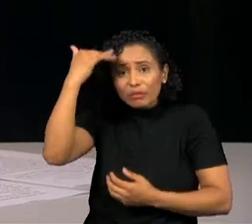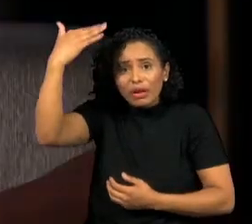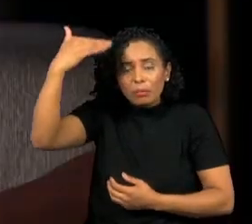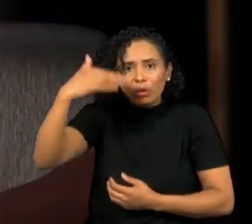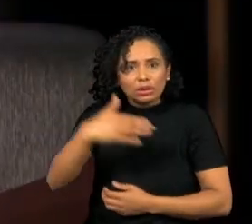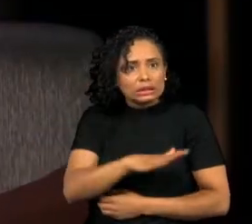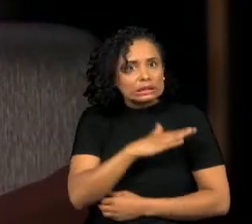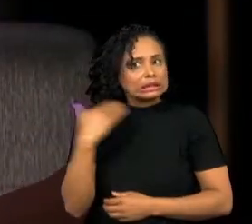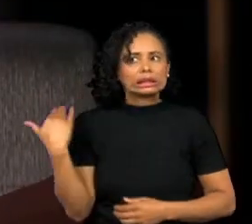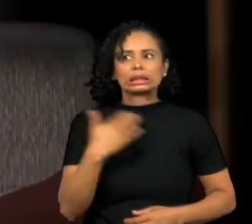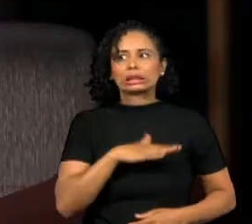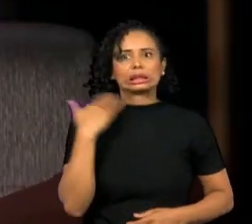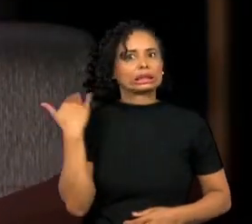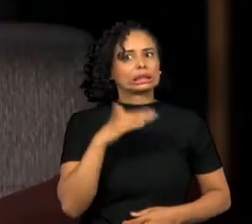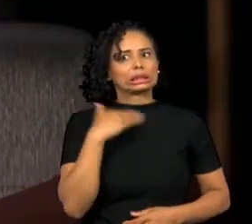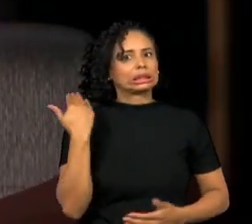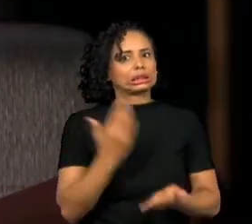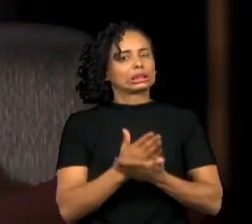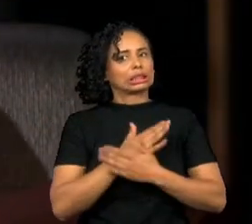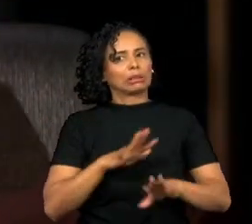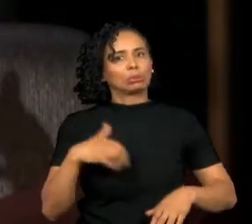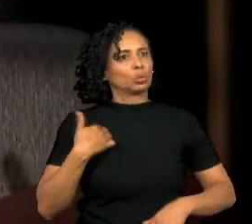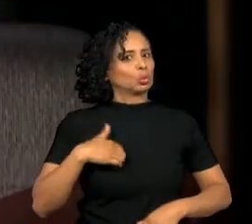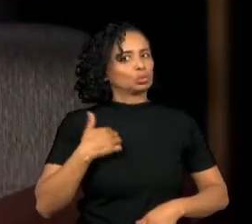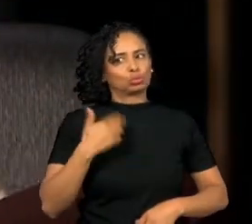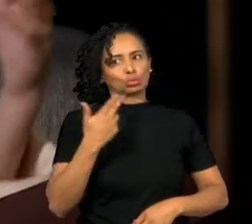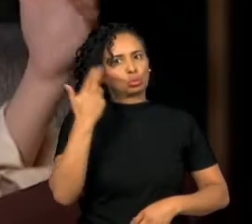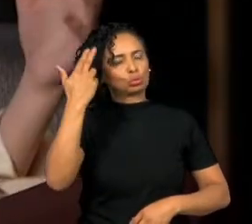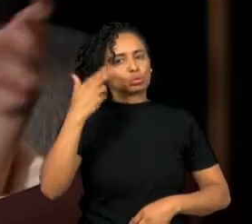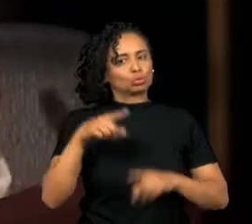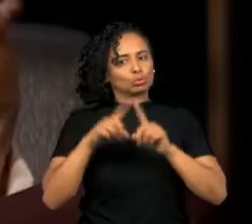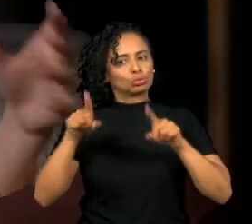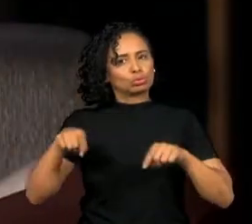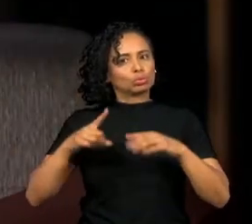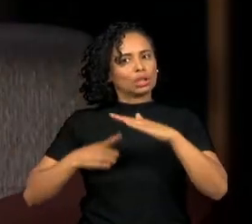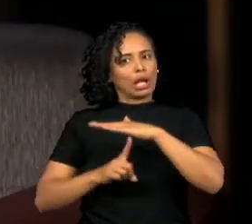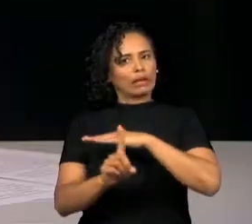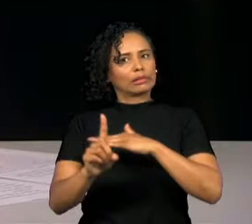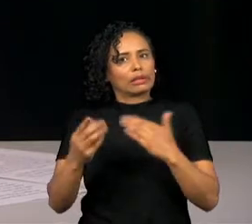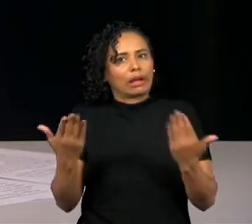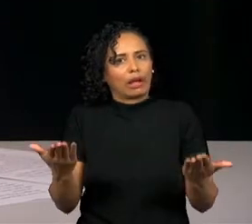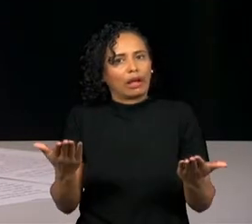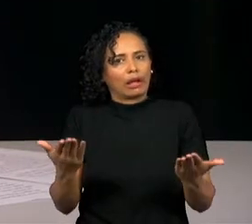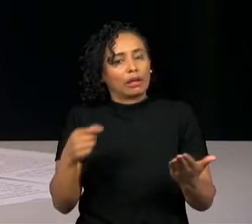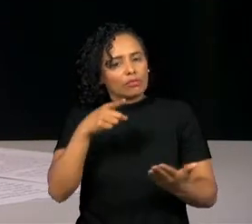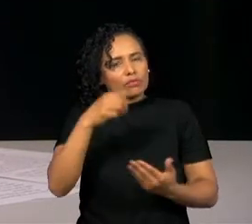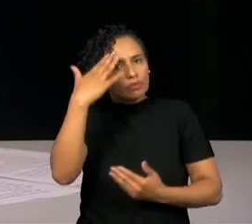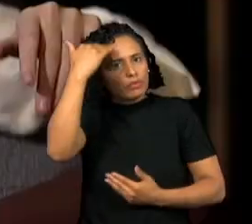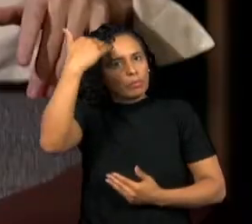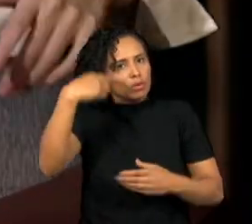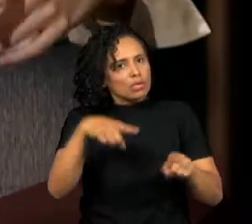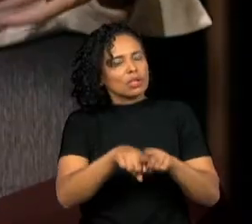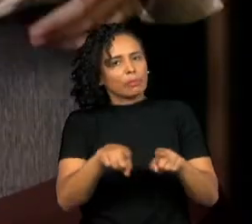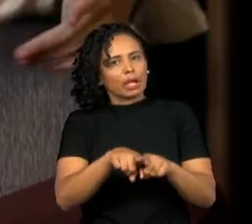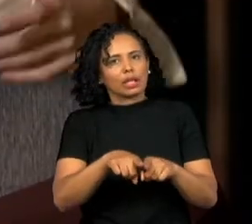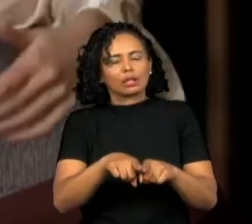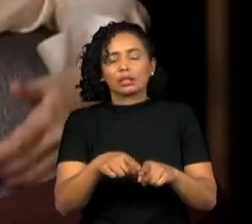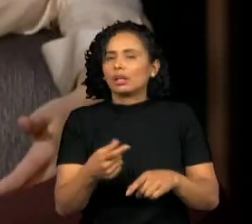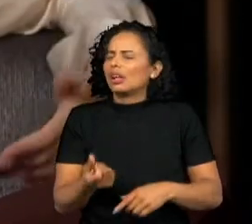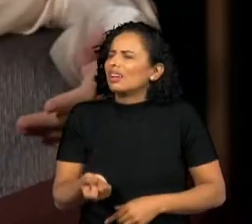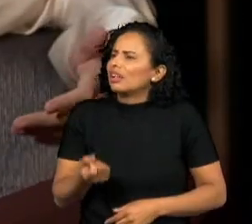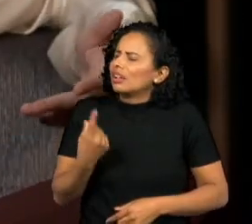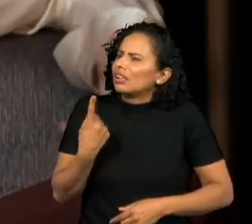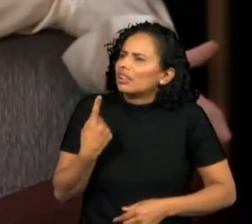estamos em outra tipo porque eles faz você não vai conseguir um da tipo Vai juntar um rapaz que você angustia não me